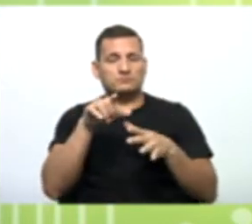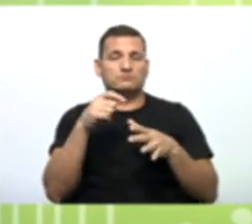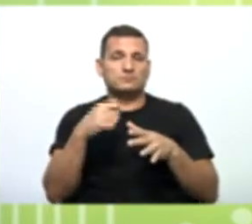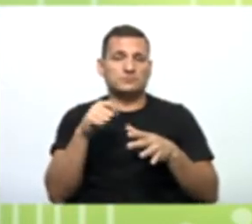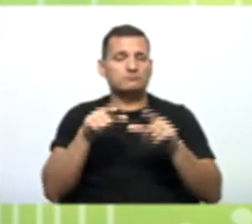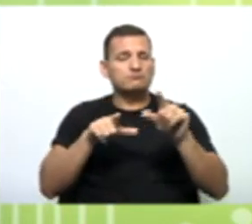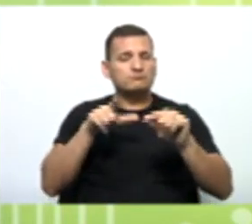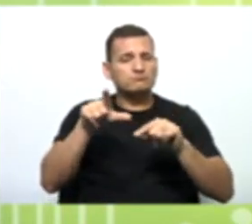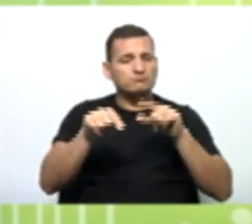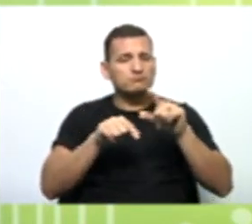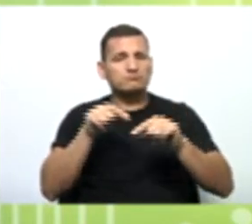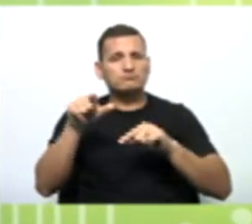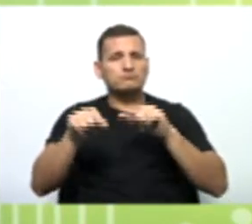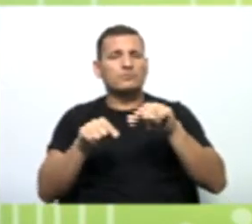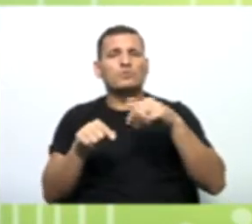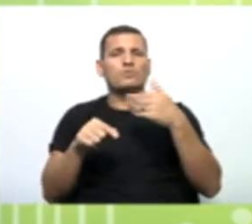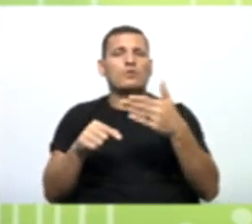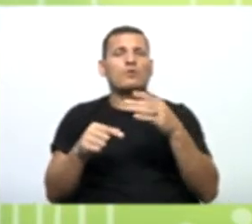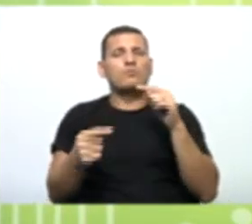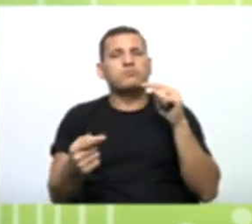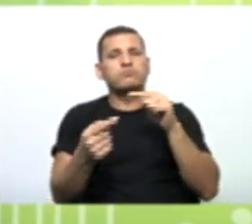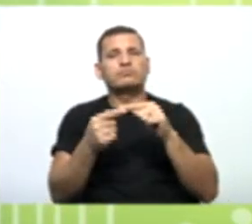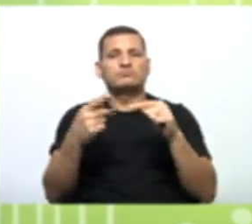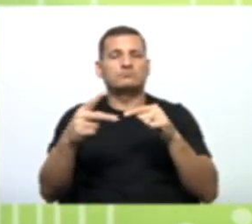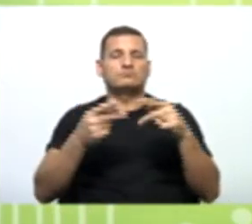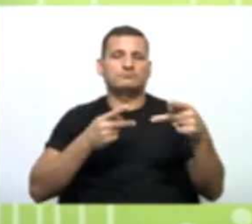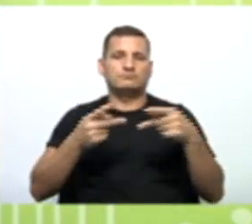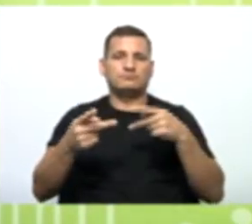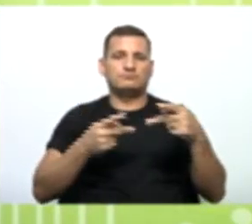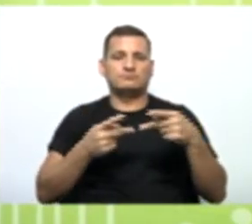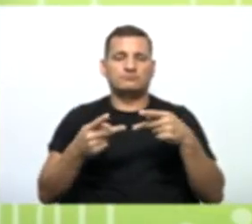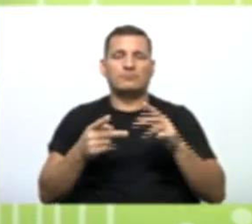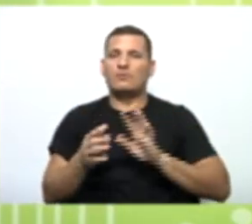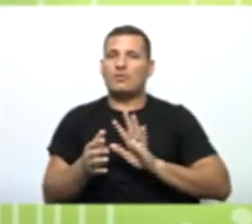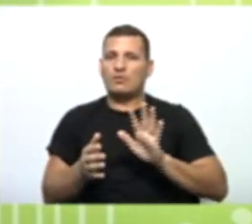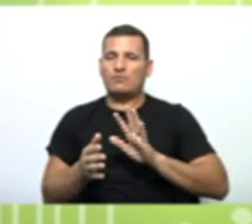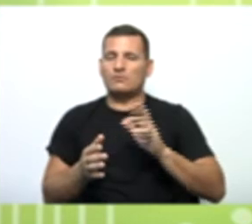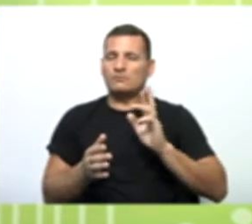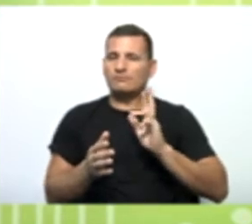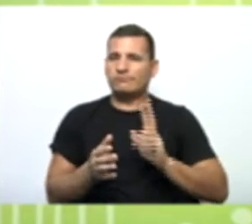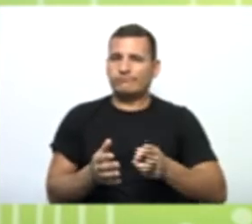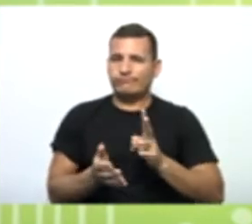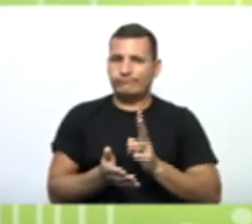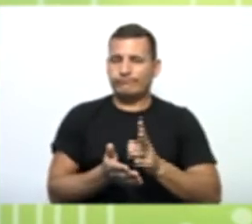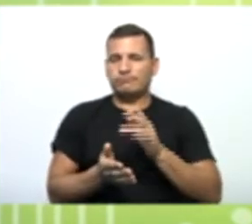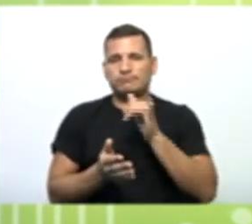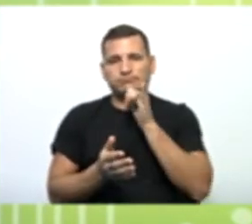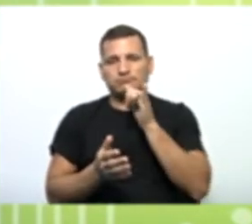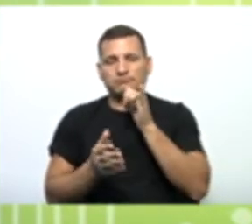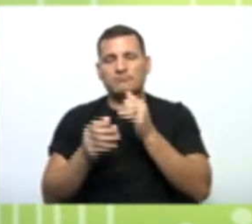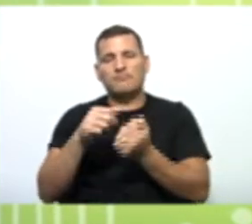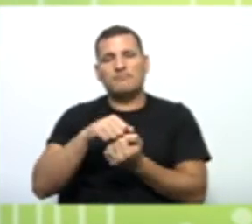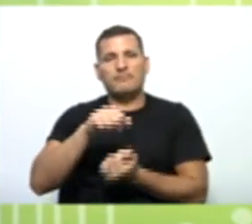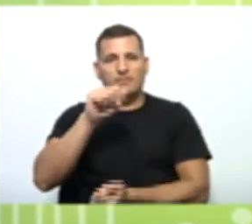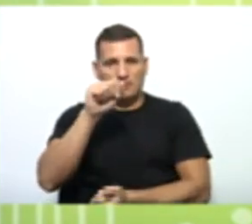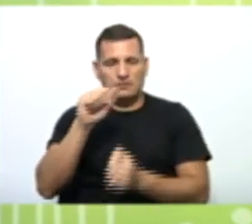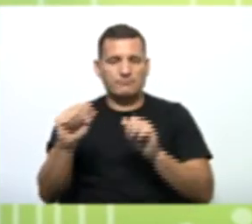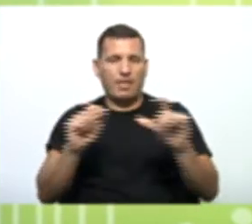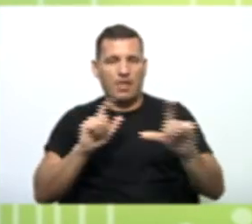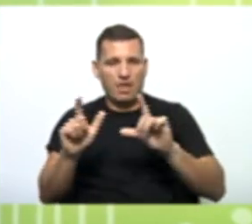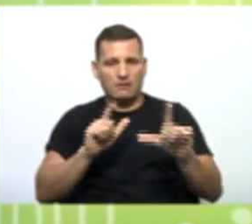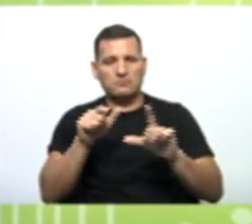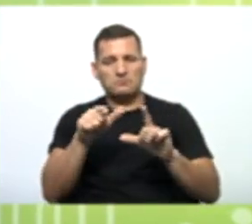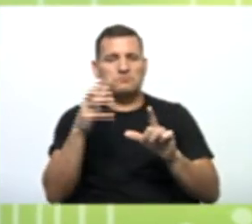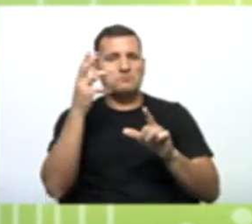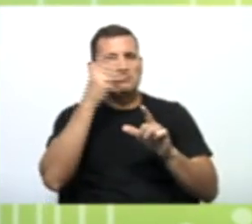e saber o que é ideal para aquele tipo de projeto. Nem sempre você vai... um banner rotativo, por exemplo, é muito